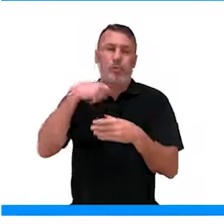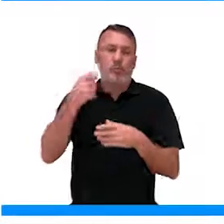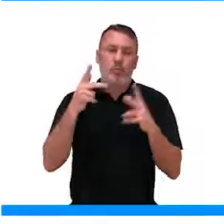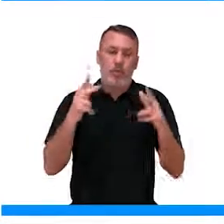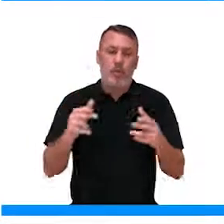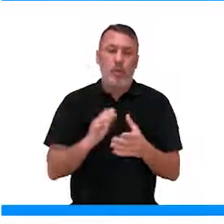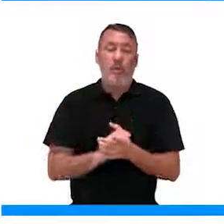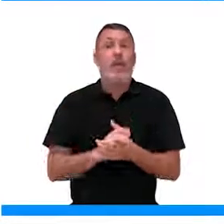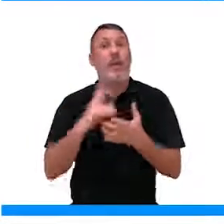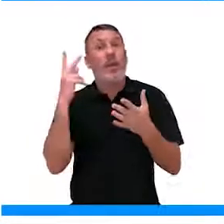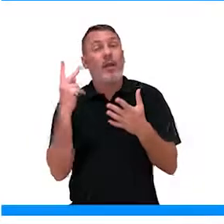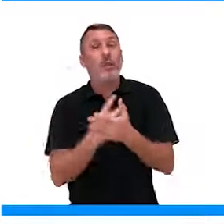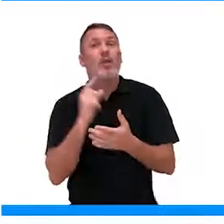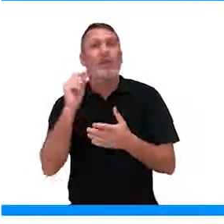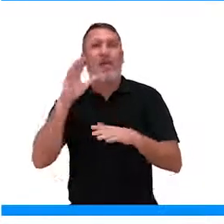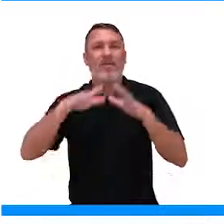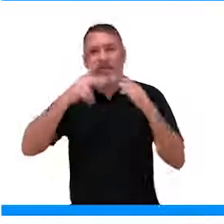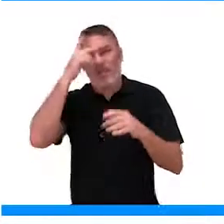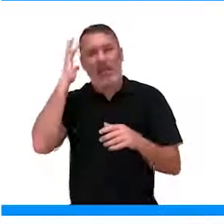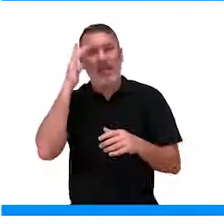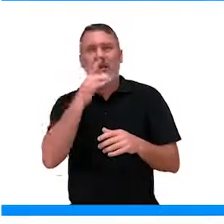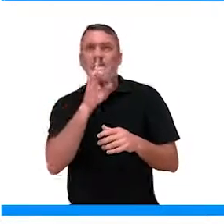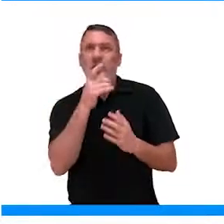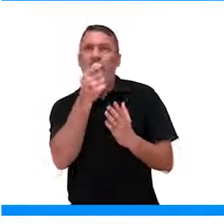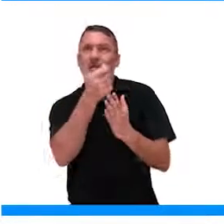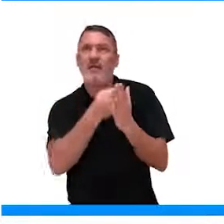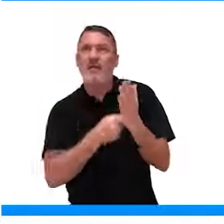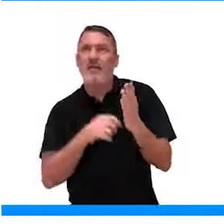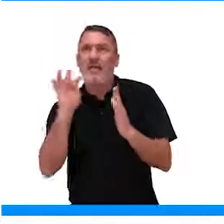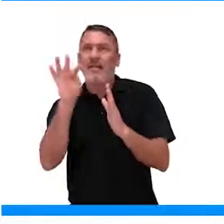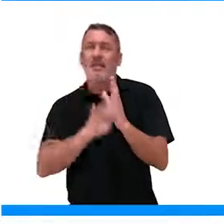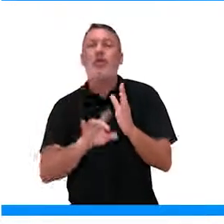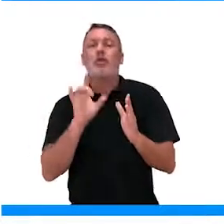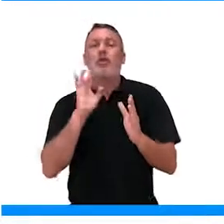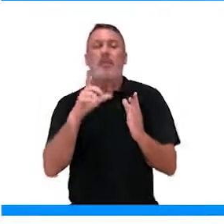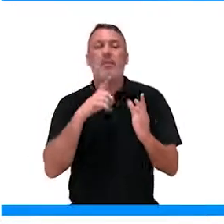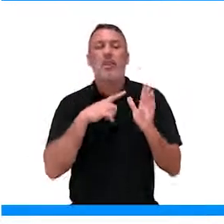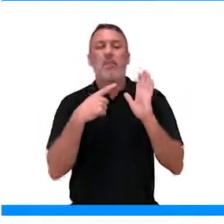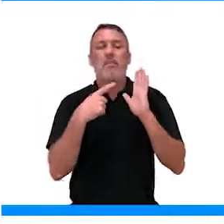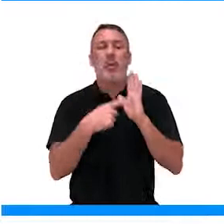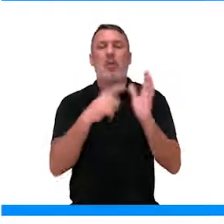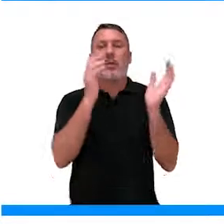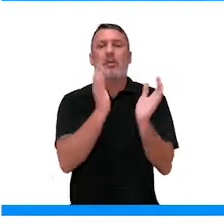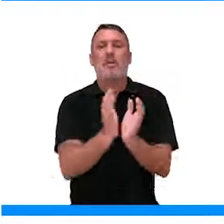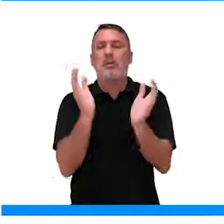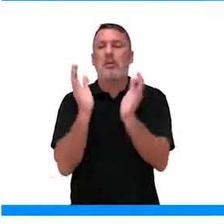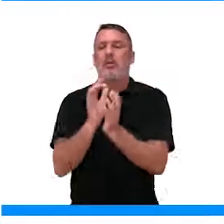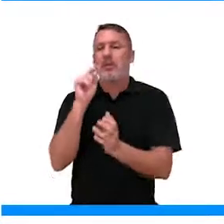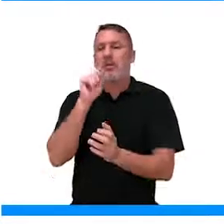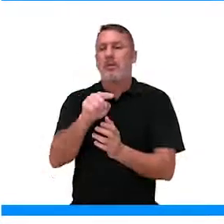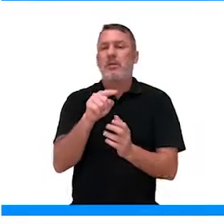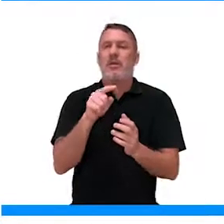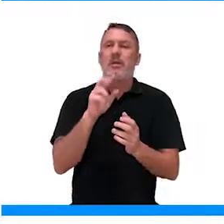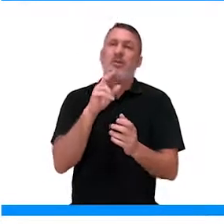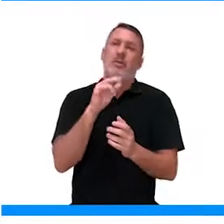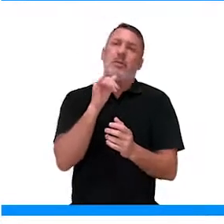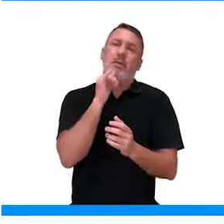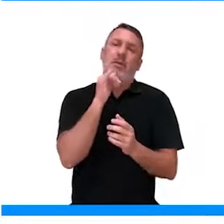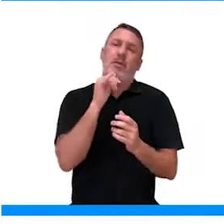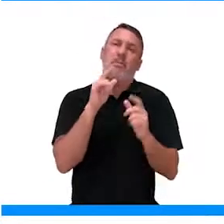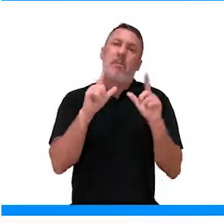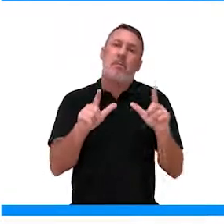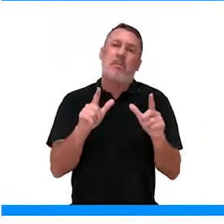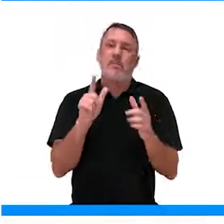um gênero textual. O que acontece é que as pessoas acham que o gênero textual é só aquele que está ali na escola. Poesia, crônica, o conto,